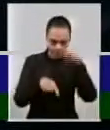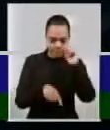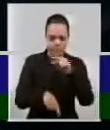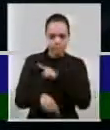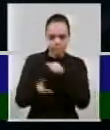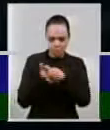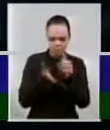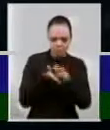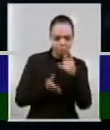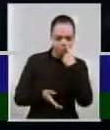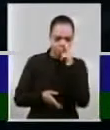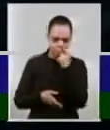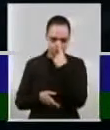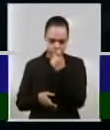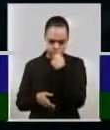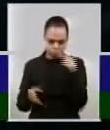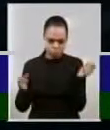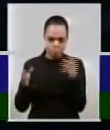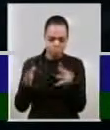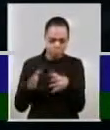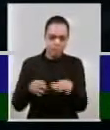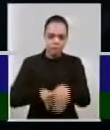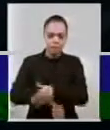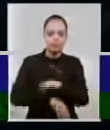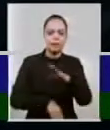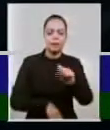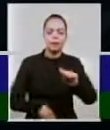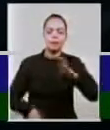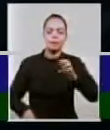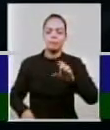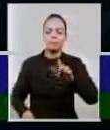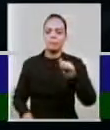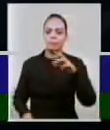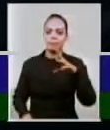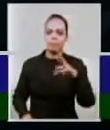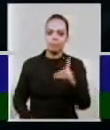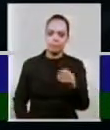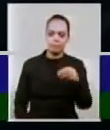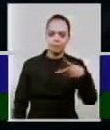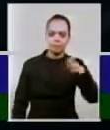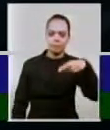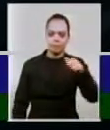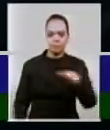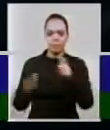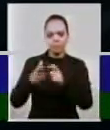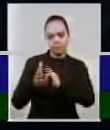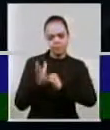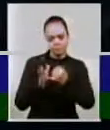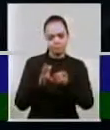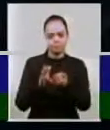entulhos e lixos na rua Bernardo Pena, esquina com a Avenida Geraldo Francisco Borges, bairro São Jorge 1.